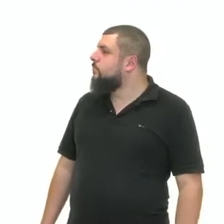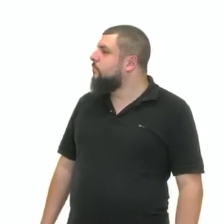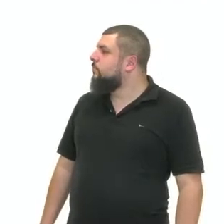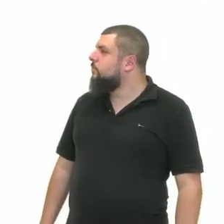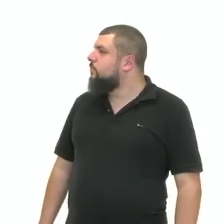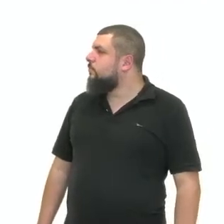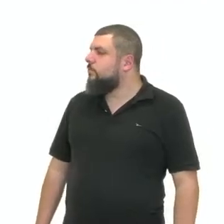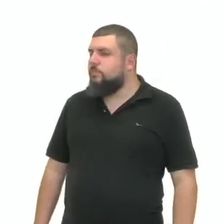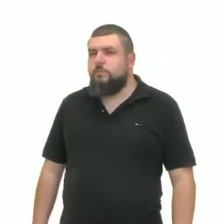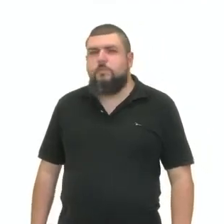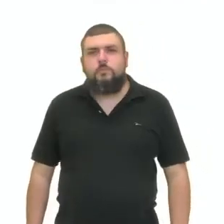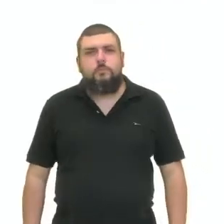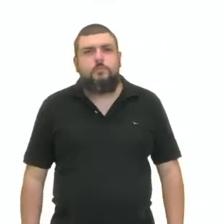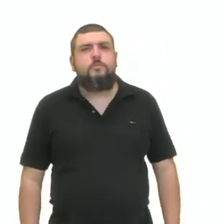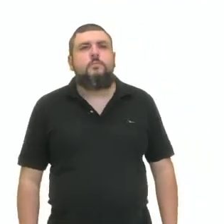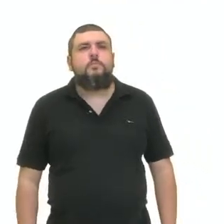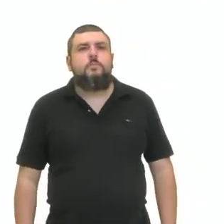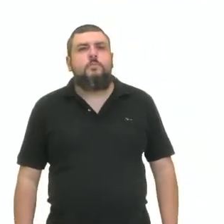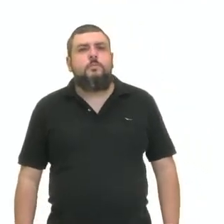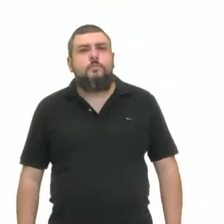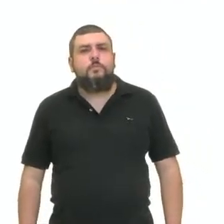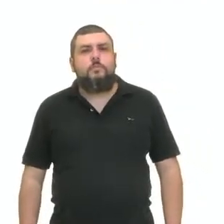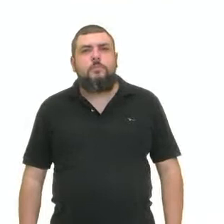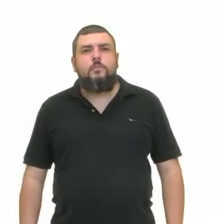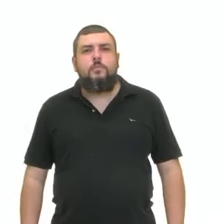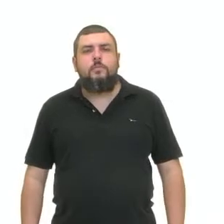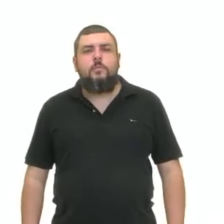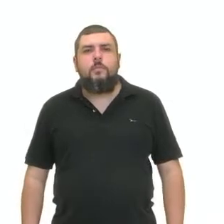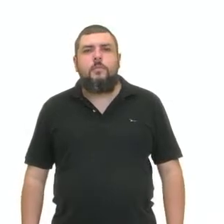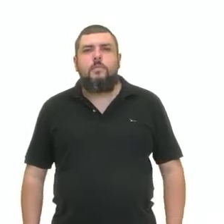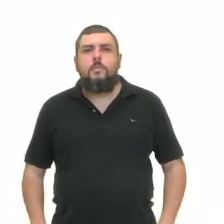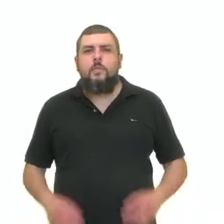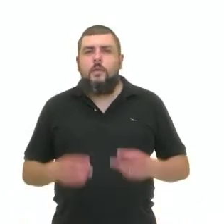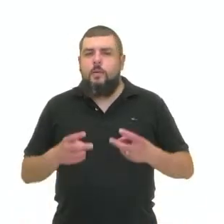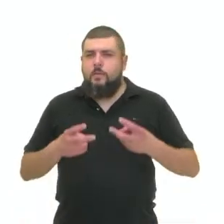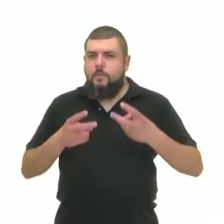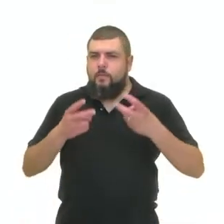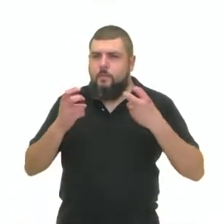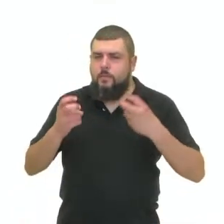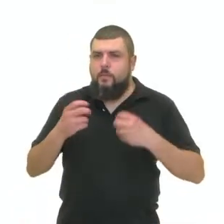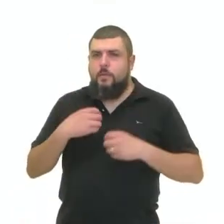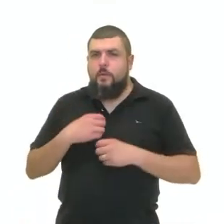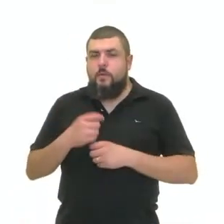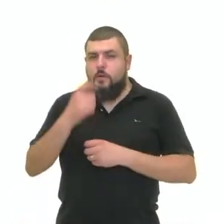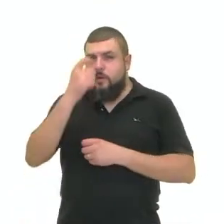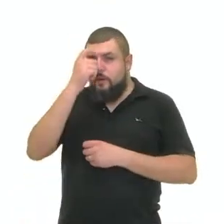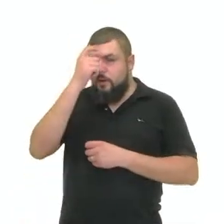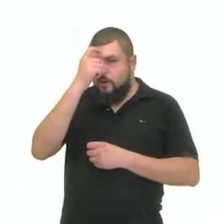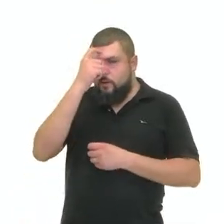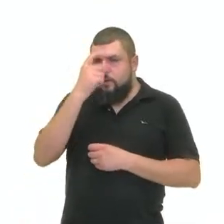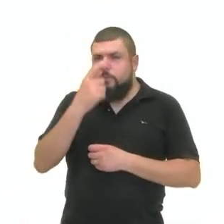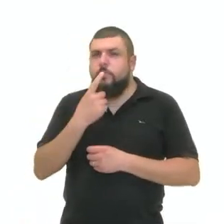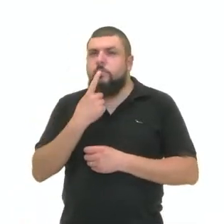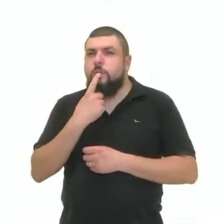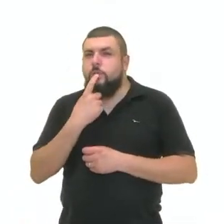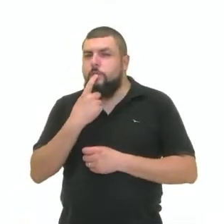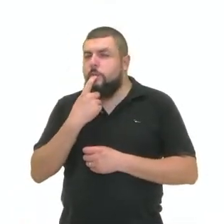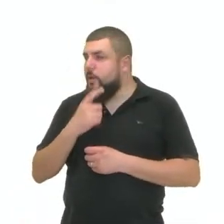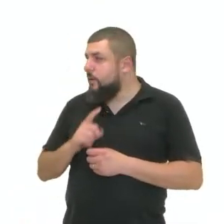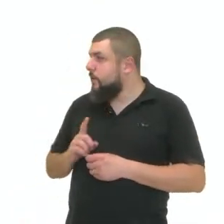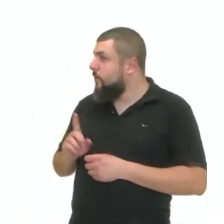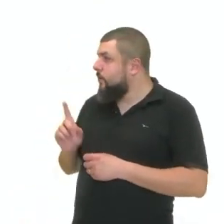1.2 bilhão de pessoas a Índia é ocupa esse território pintado de vermelho